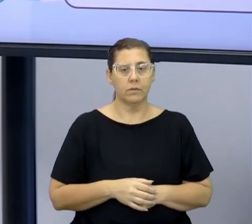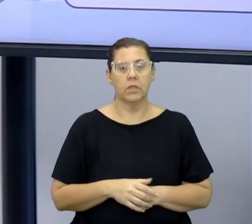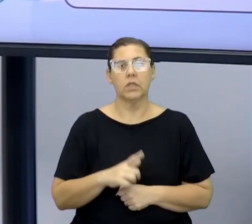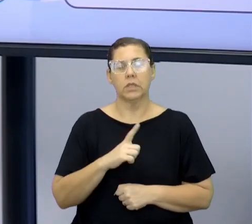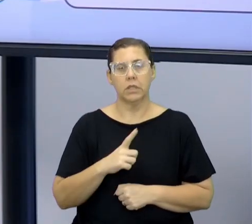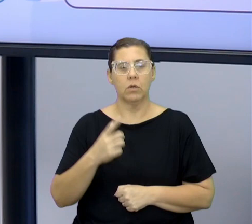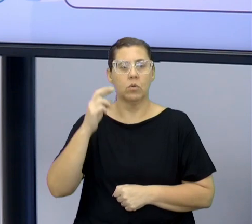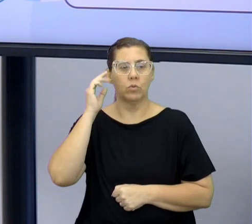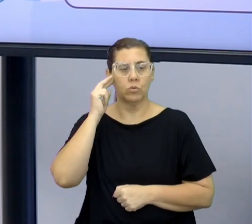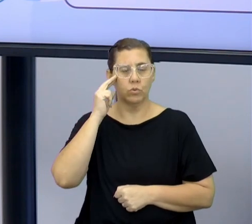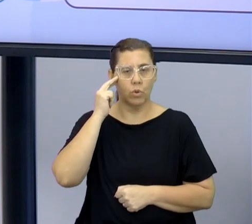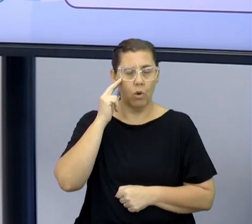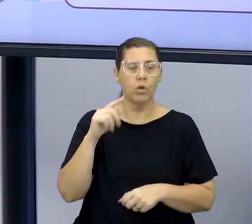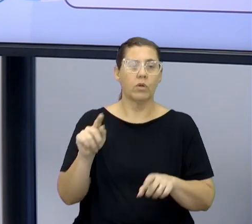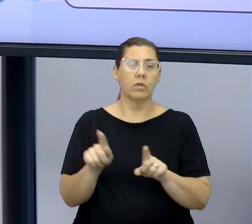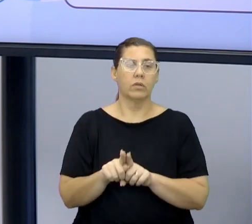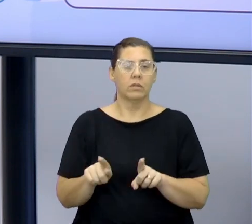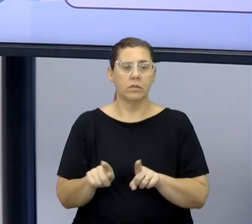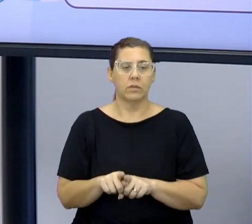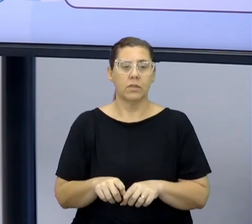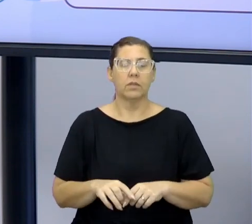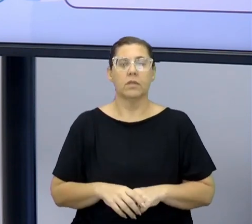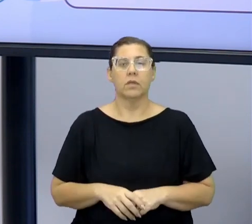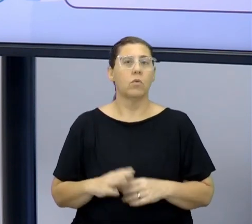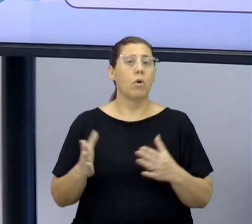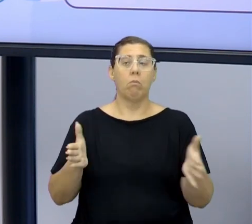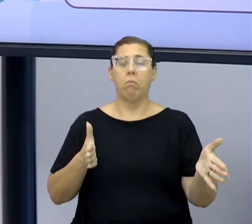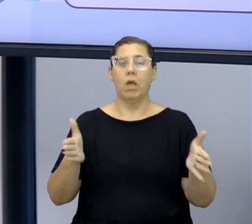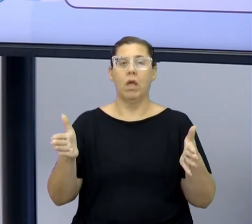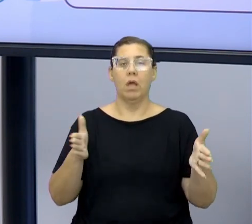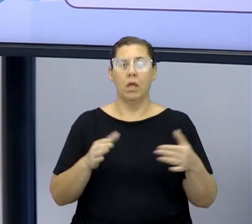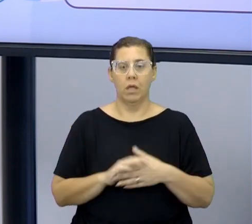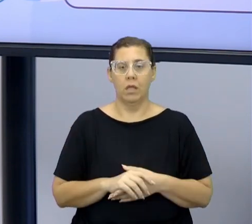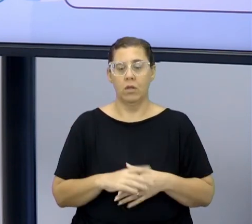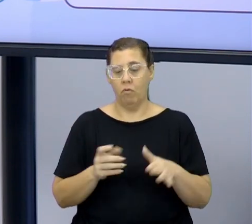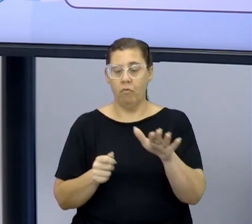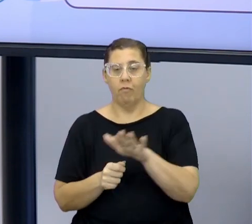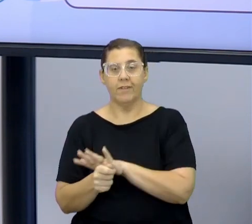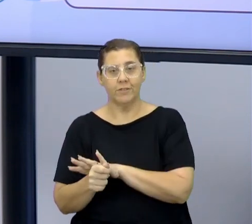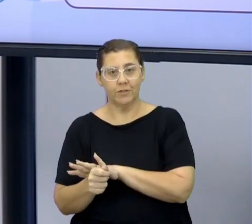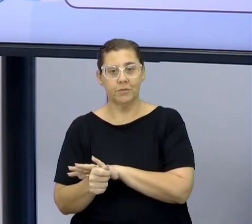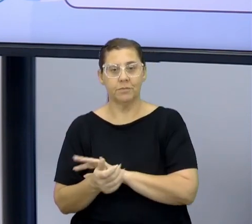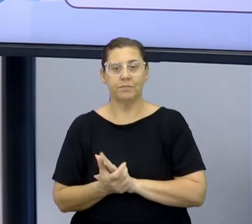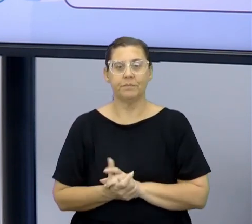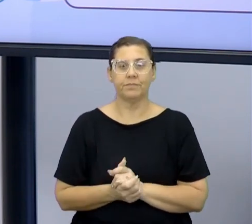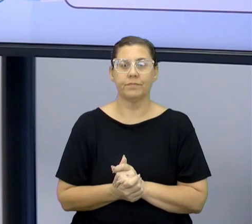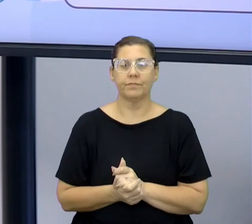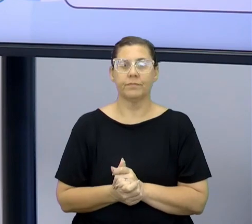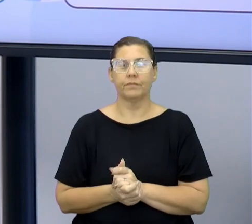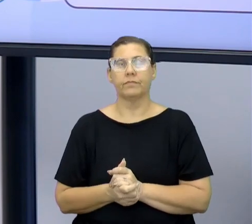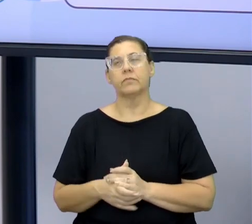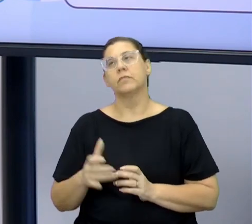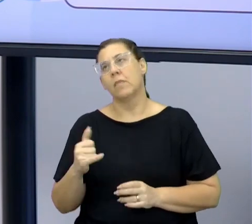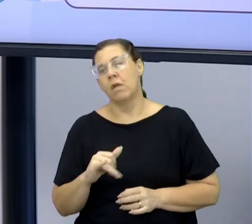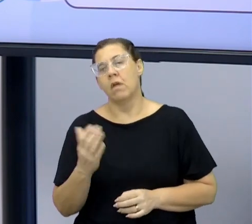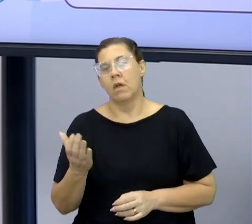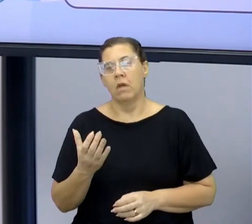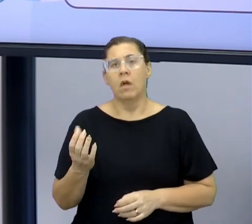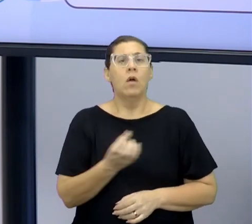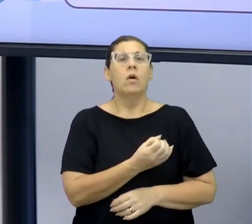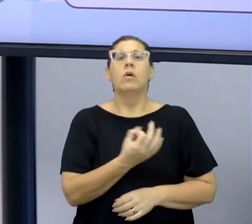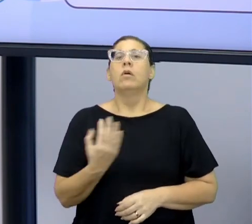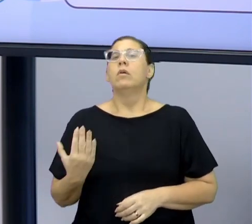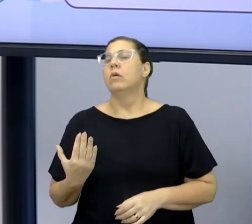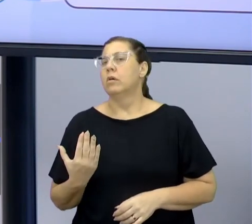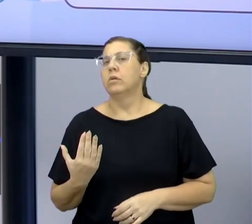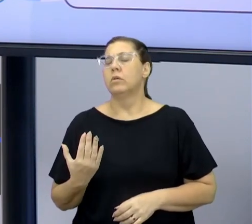tem o sonho, como a gente pretende, qual o prazo e o investimento disso aí. Se ele é quanto que vai